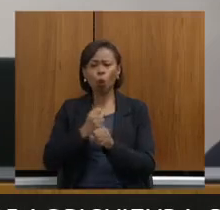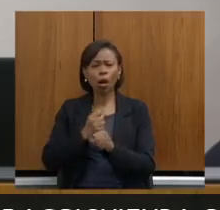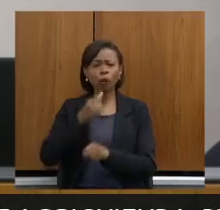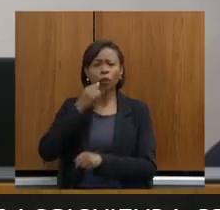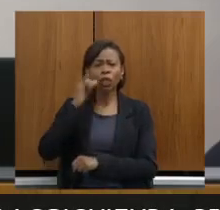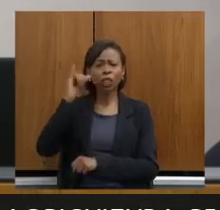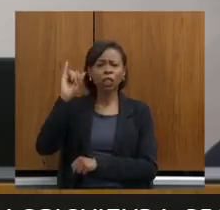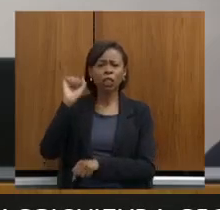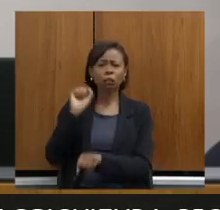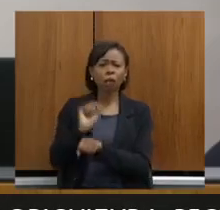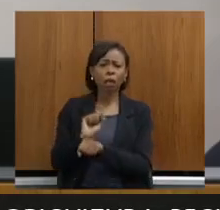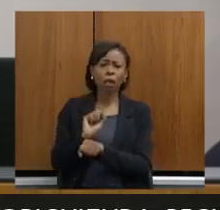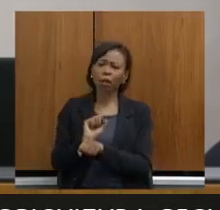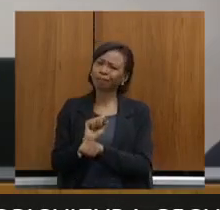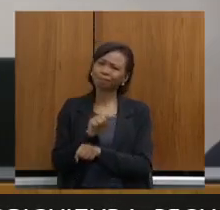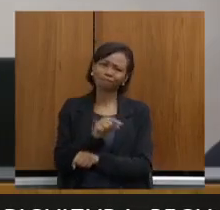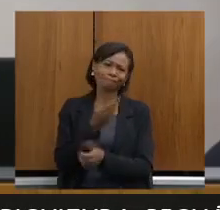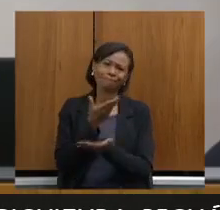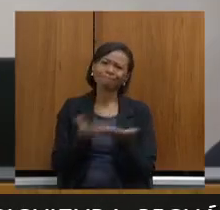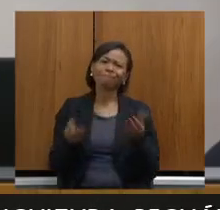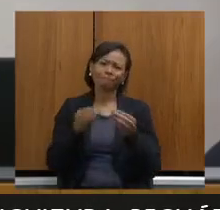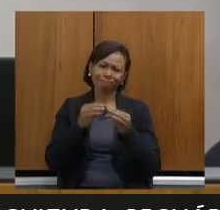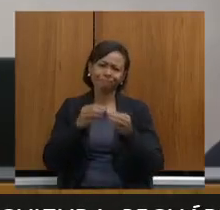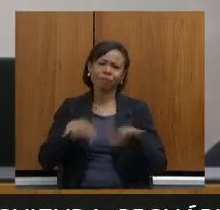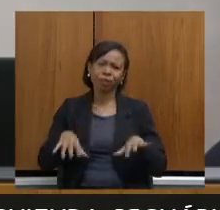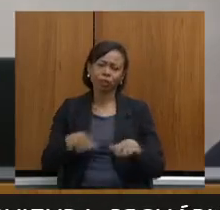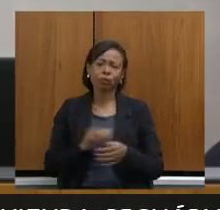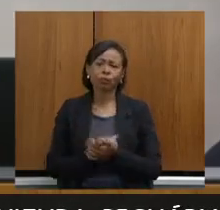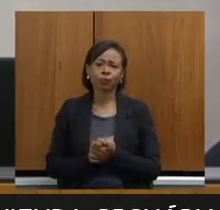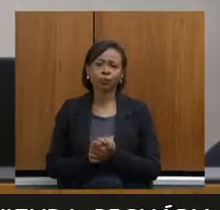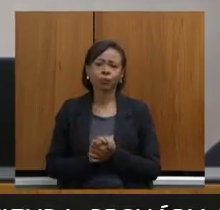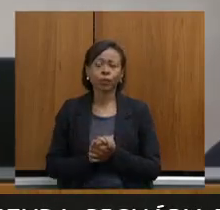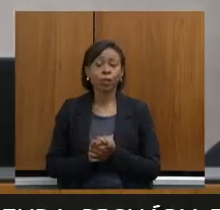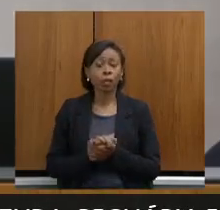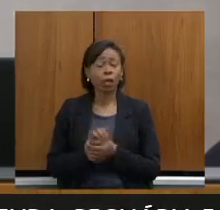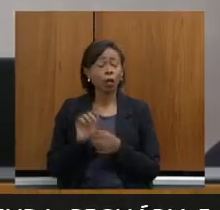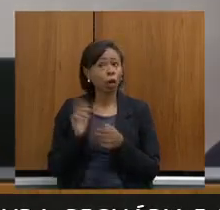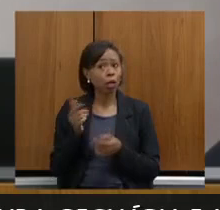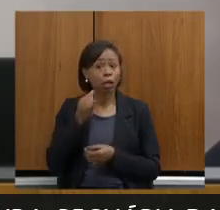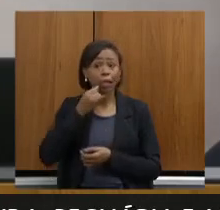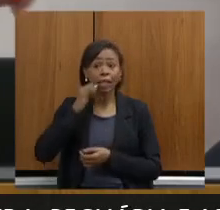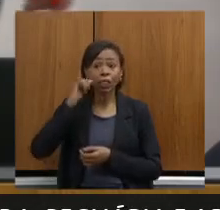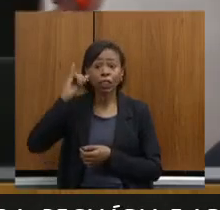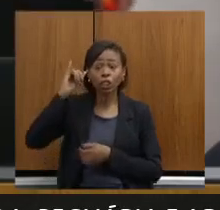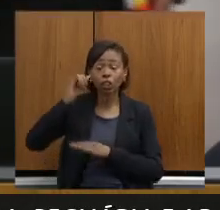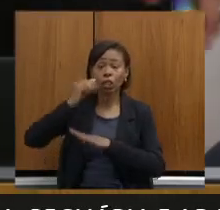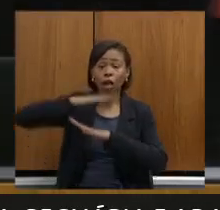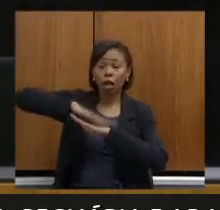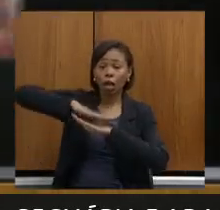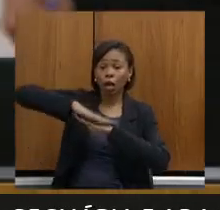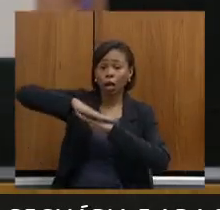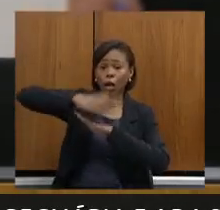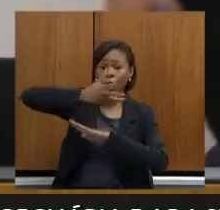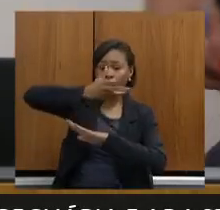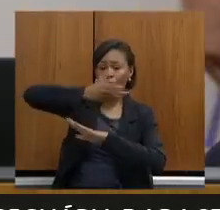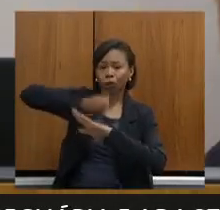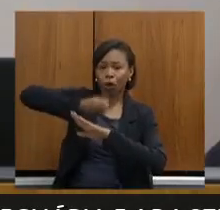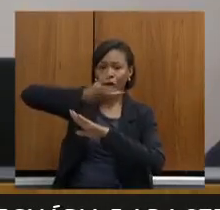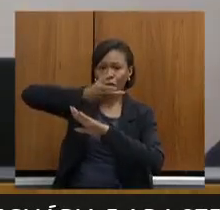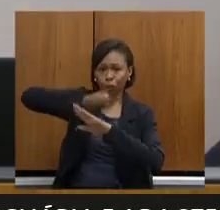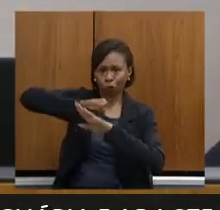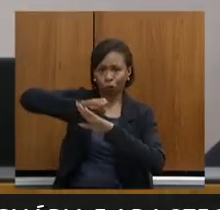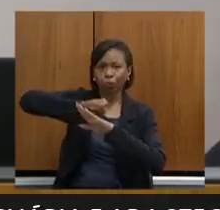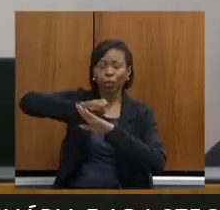sinal de que vai entrar per dentro bom então essa questão da energia fotovoltaica eu gostaria que a secretaria